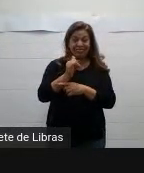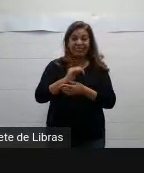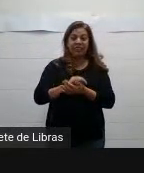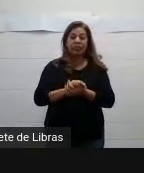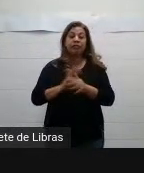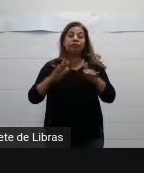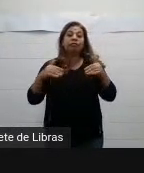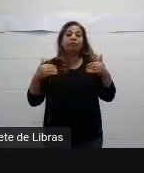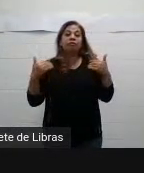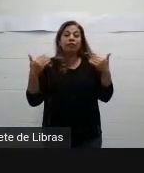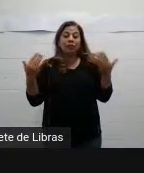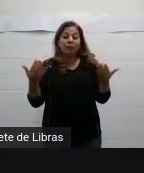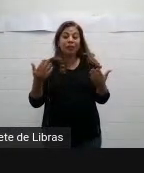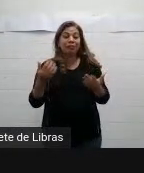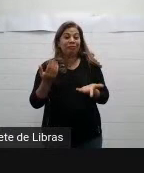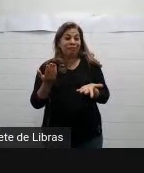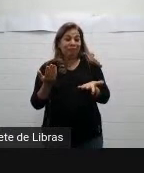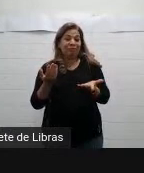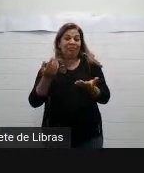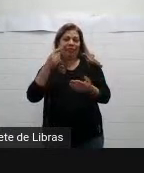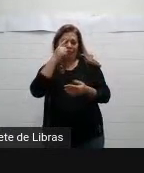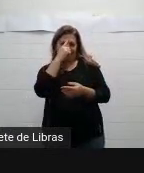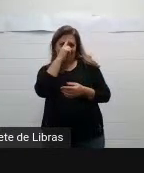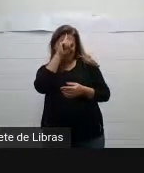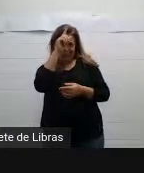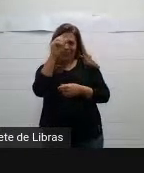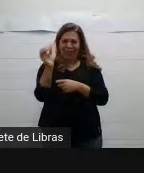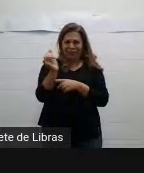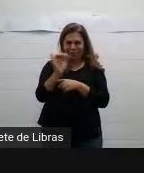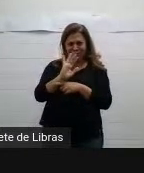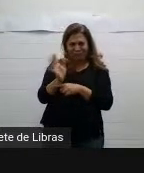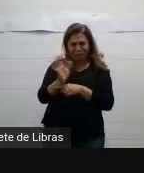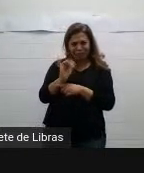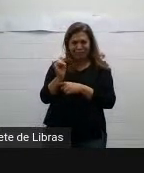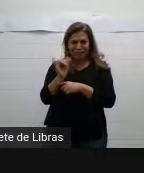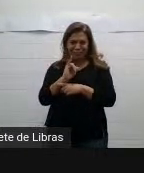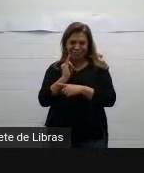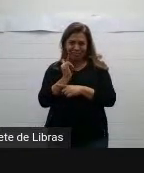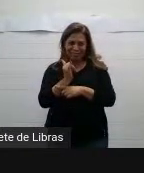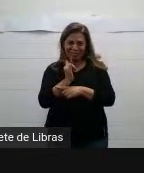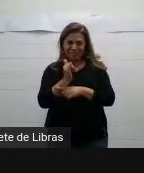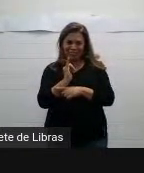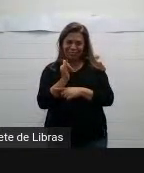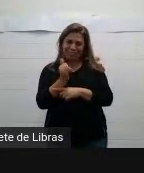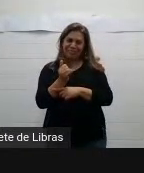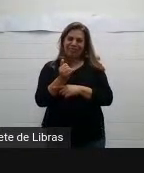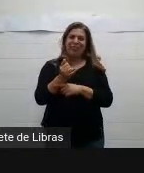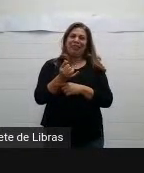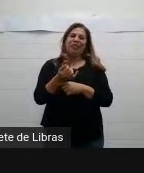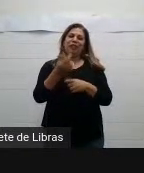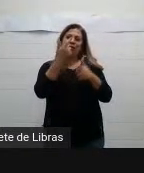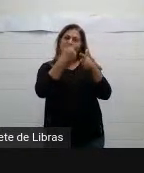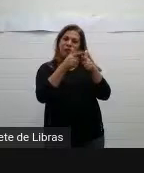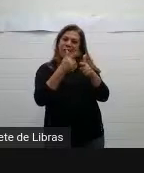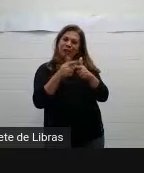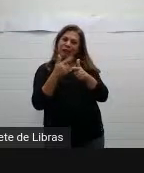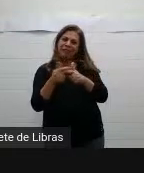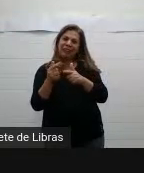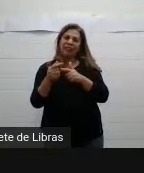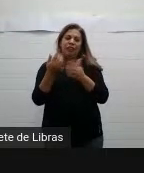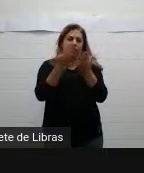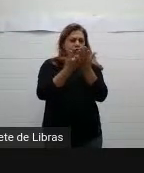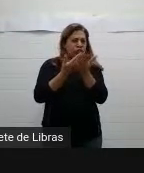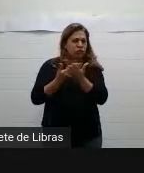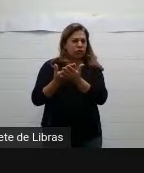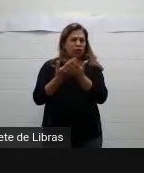Então é isso, a ideia do documentário foi essa, o meu problema de pesquisa, as minhas inquietações, foi o estudo, tentar